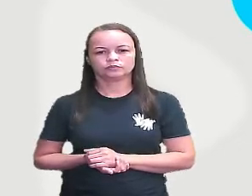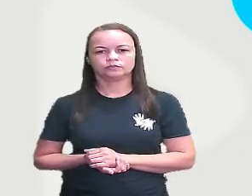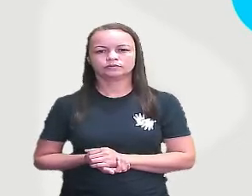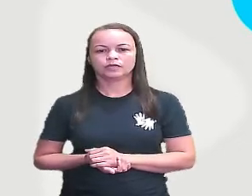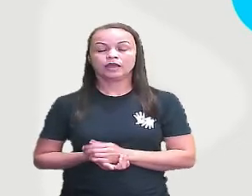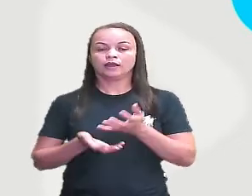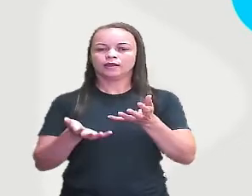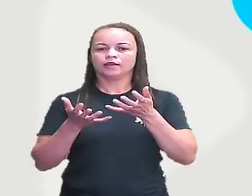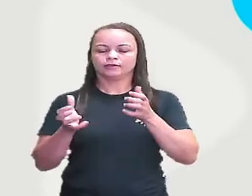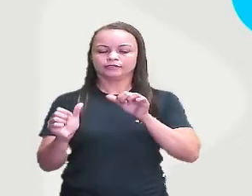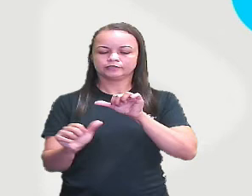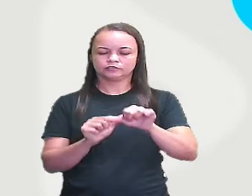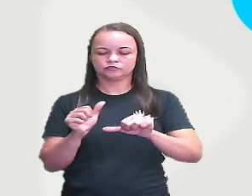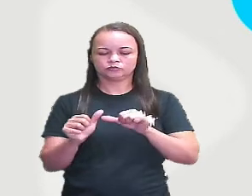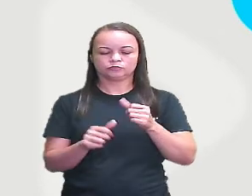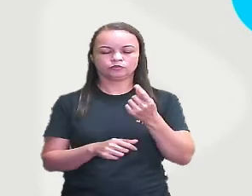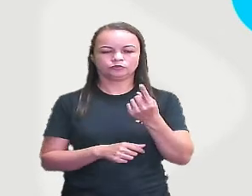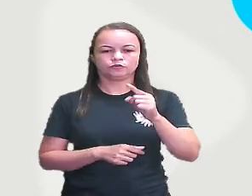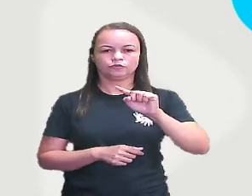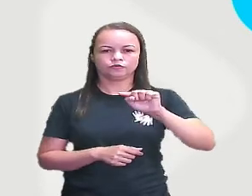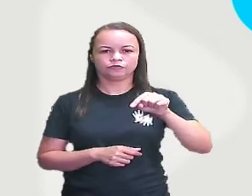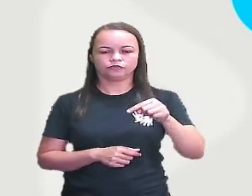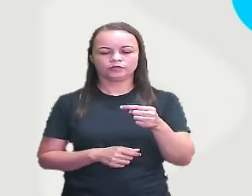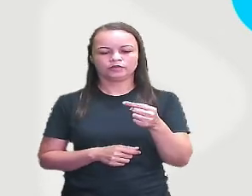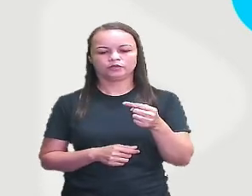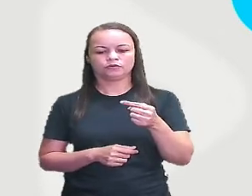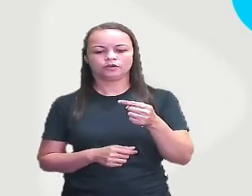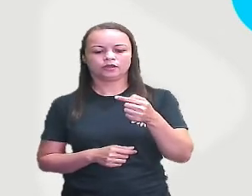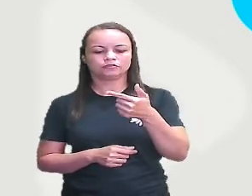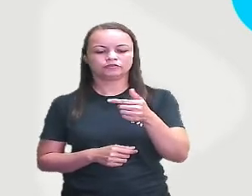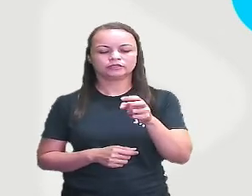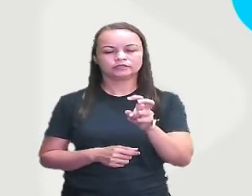transformar 1,25 quilômetros em